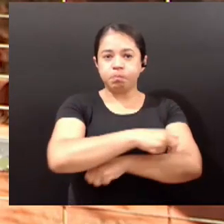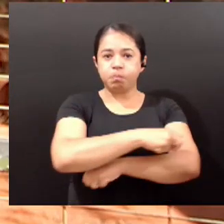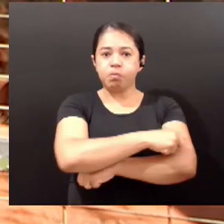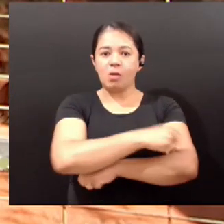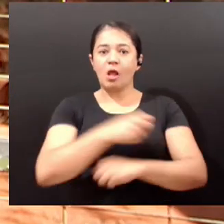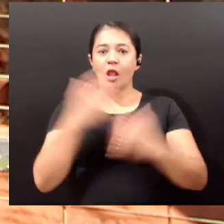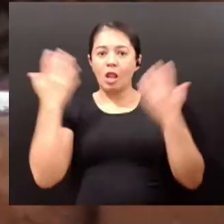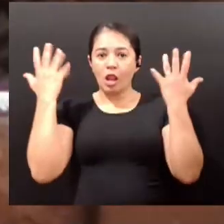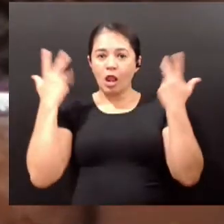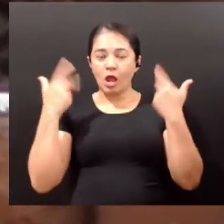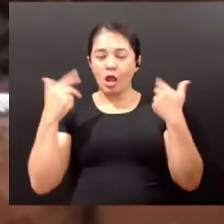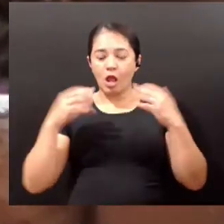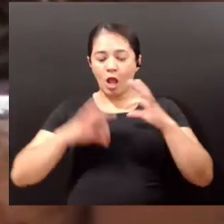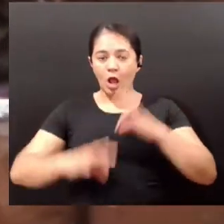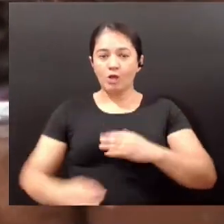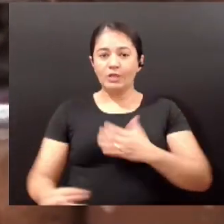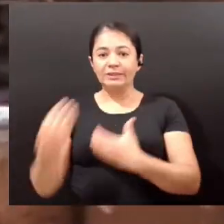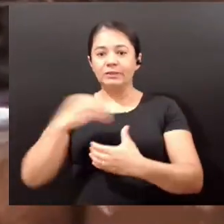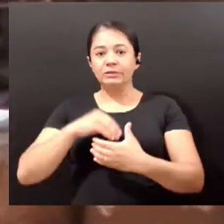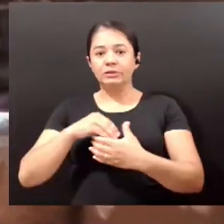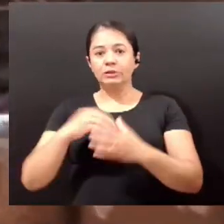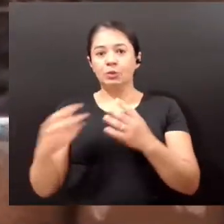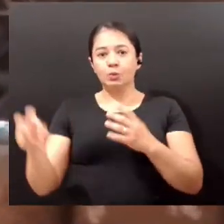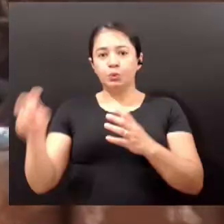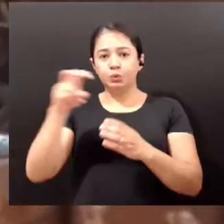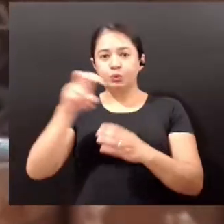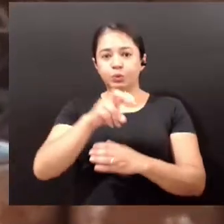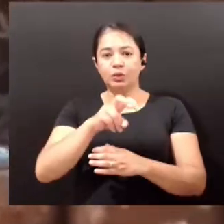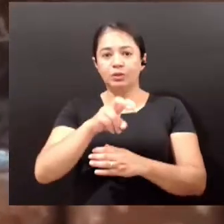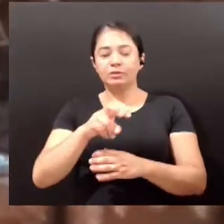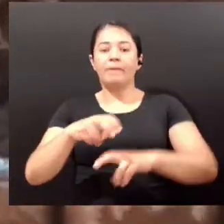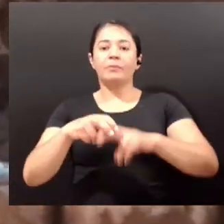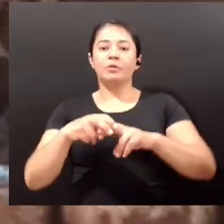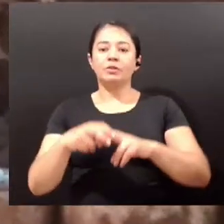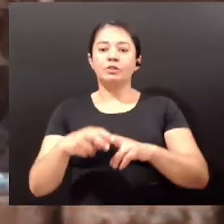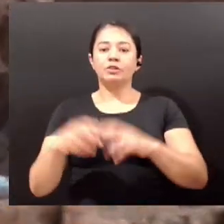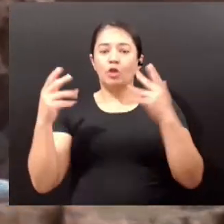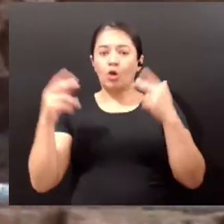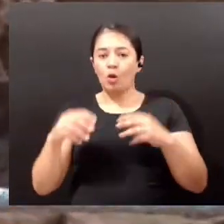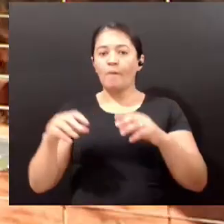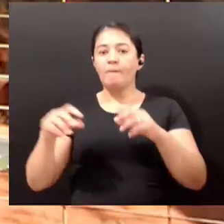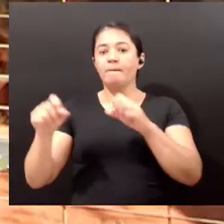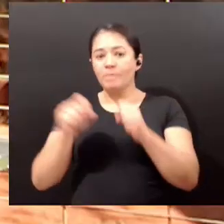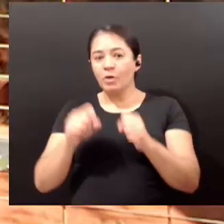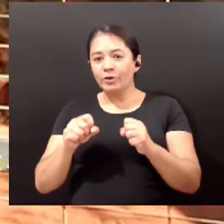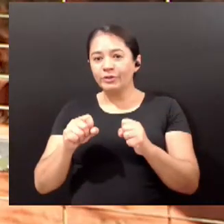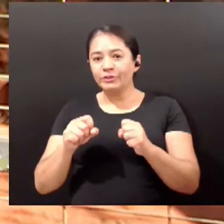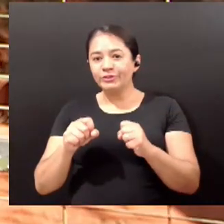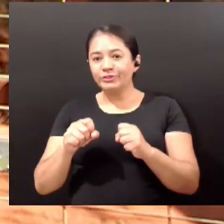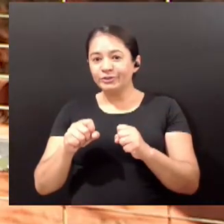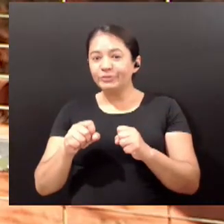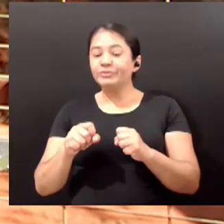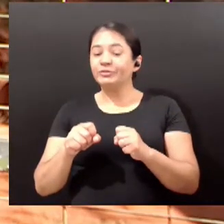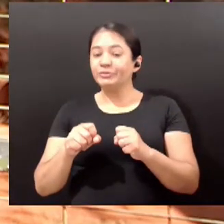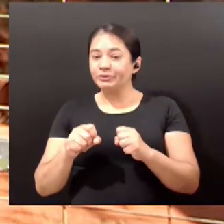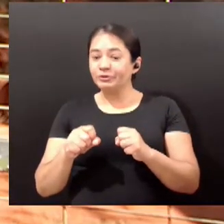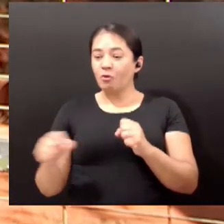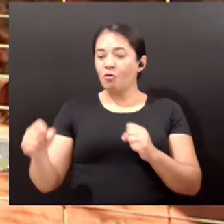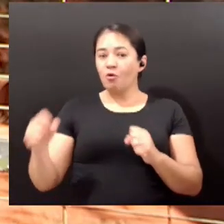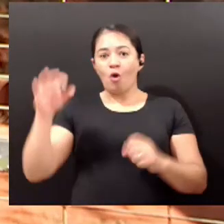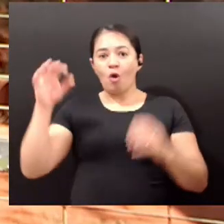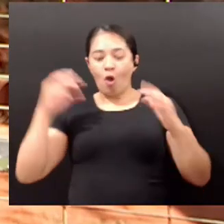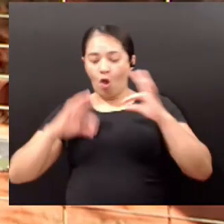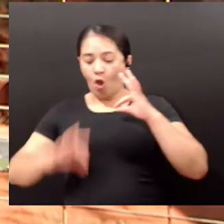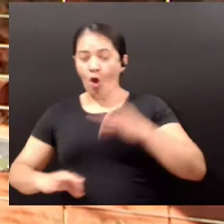barriga de uma sucuri. Então, onça pintada pode predar onça parda. Então, na